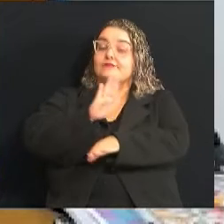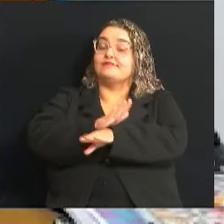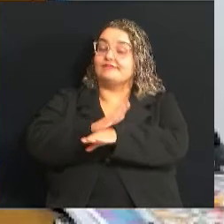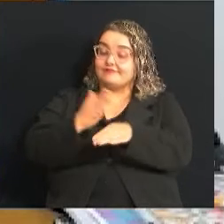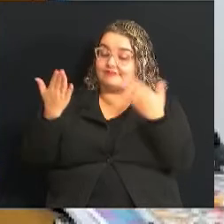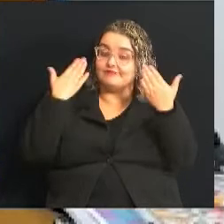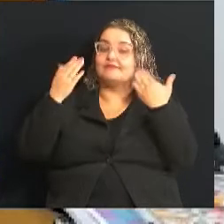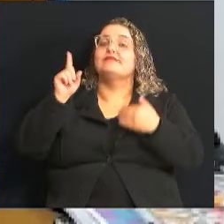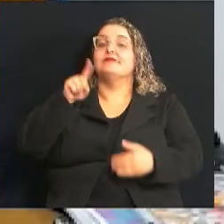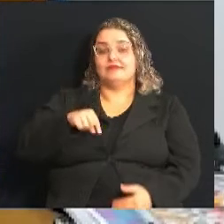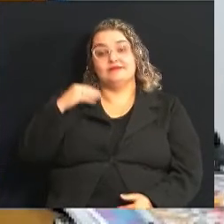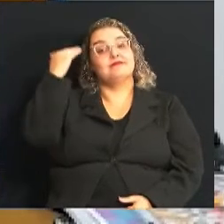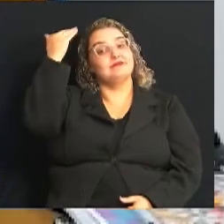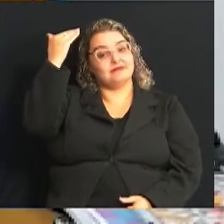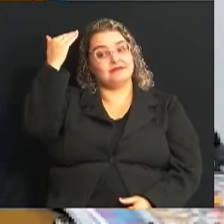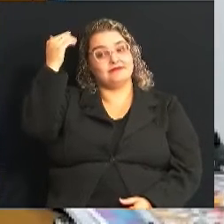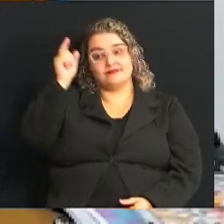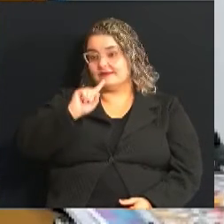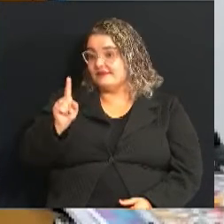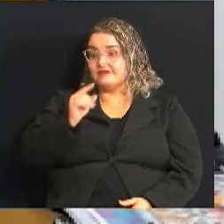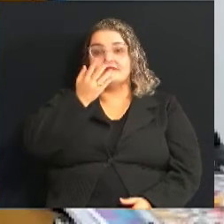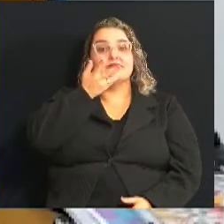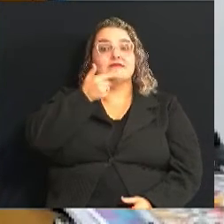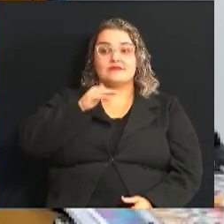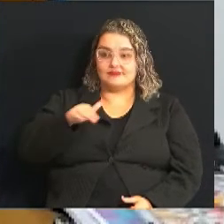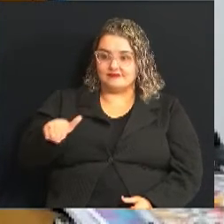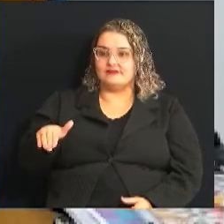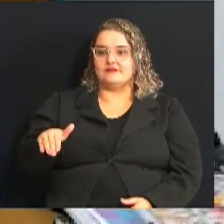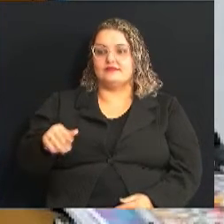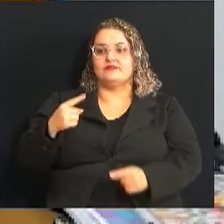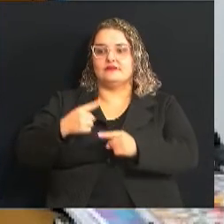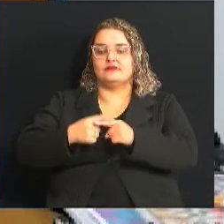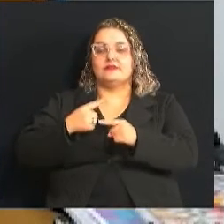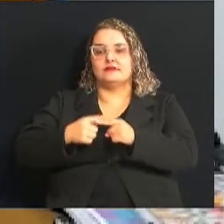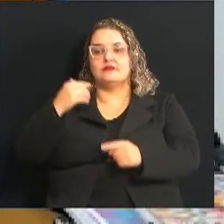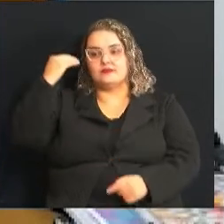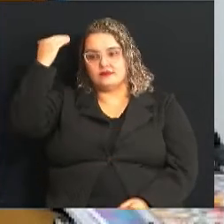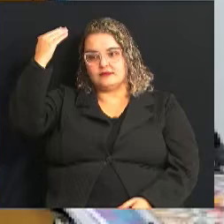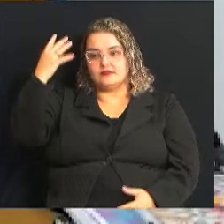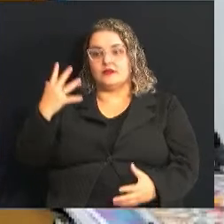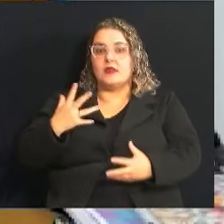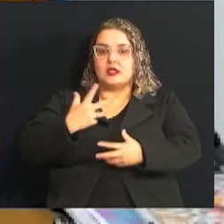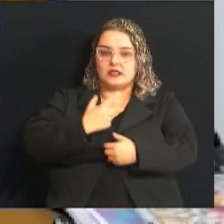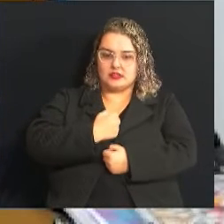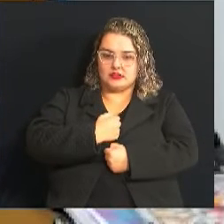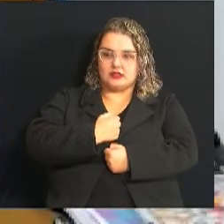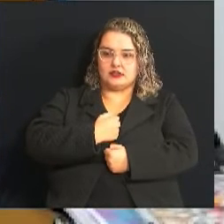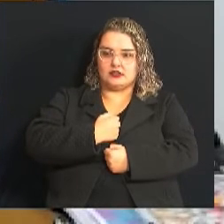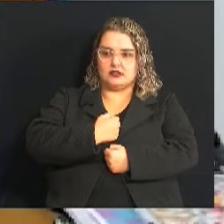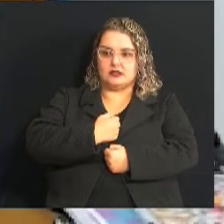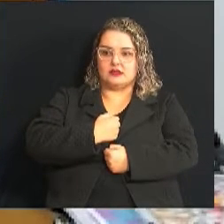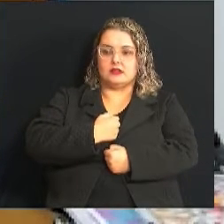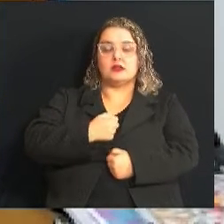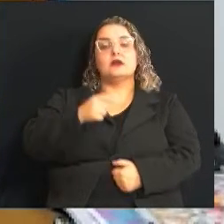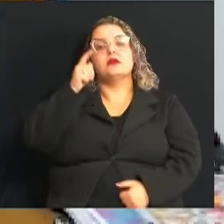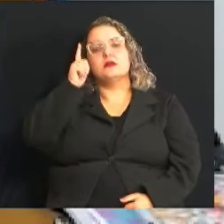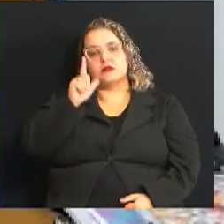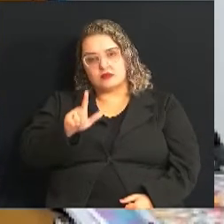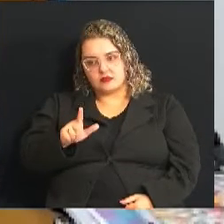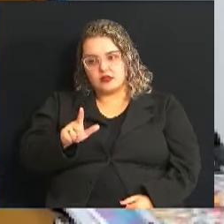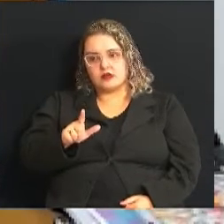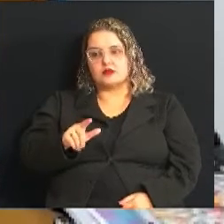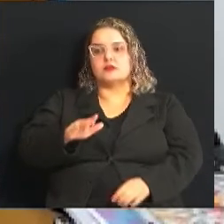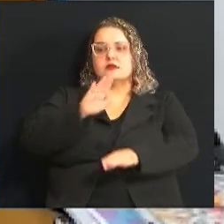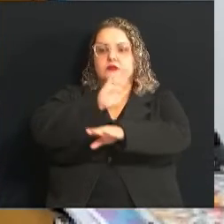o adulto, não é a criança. Porque esse adulto fortalecido, ele vai poder